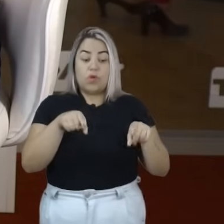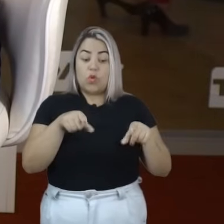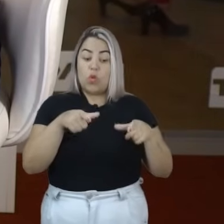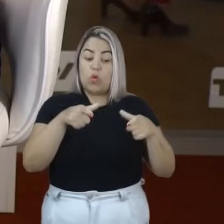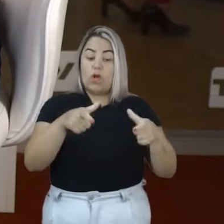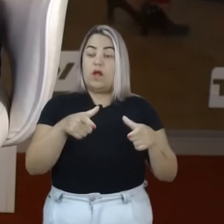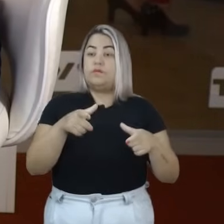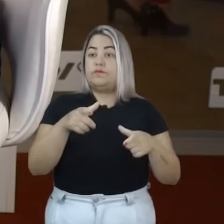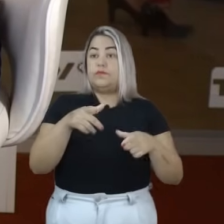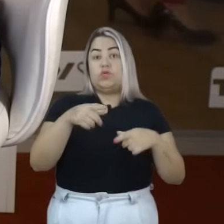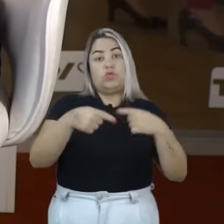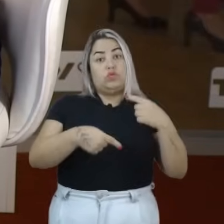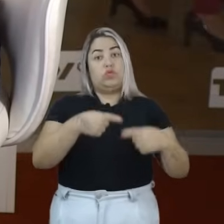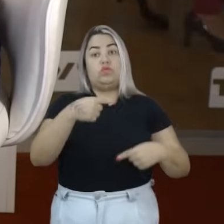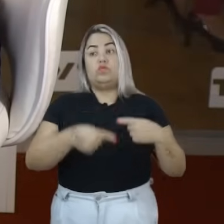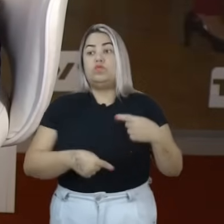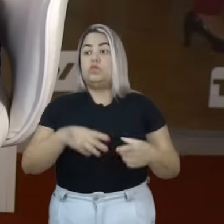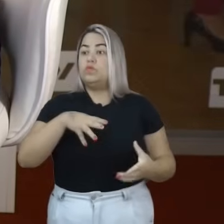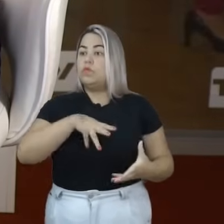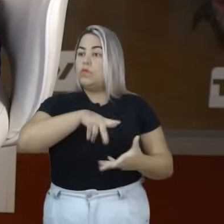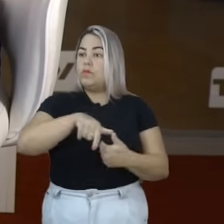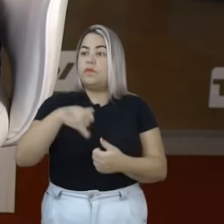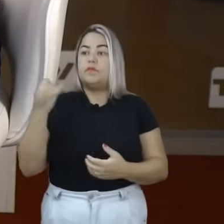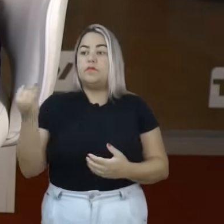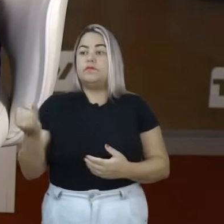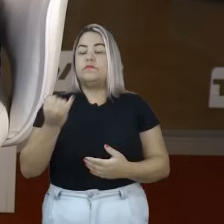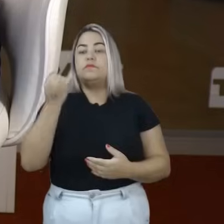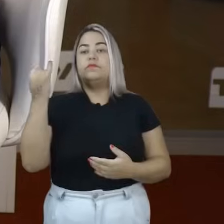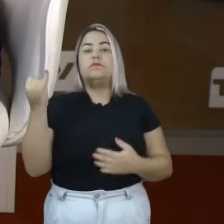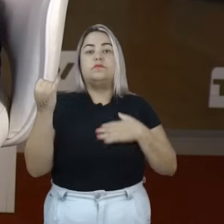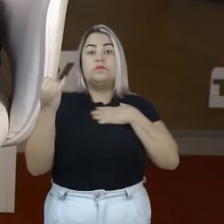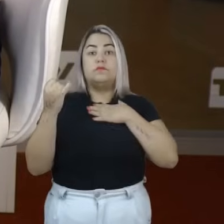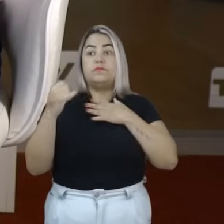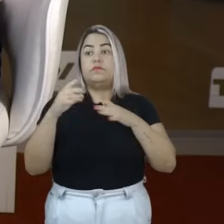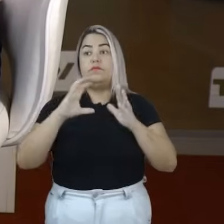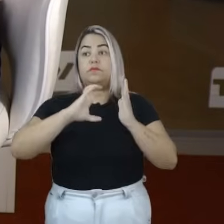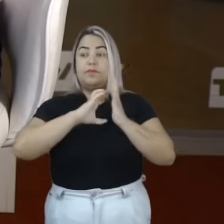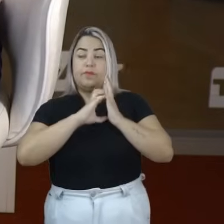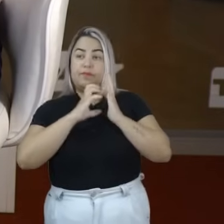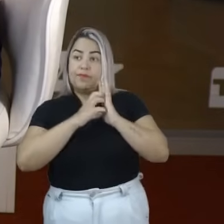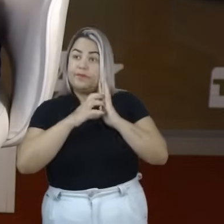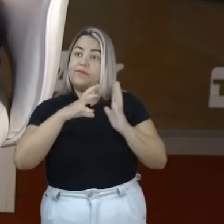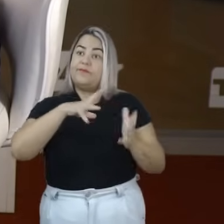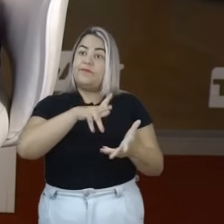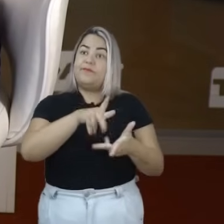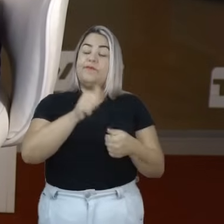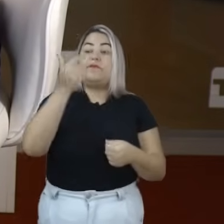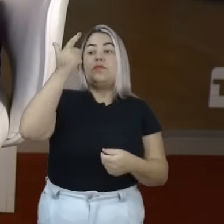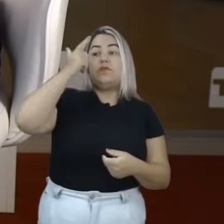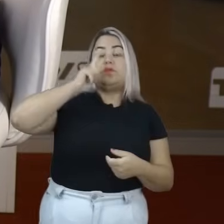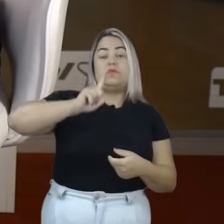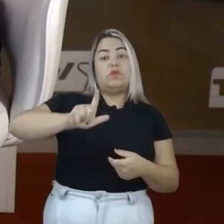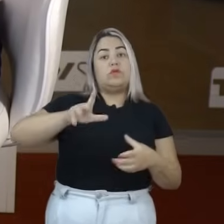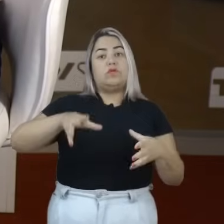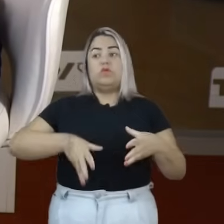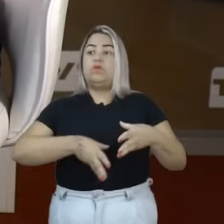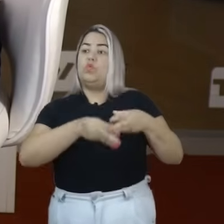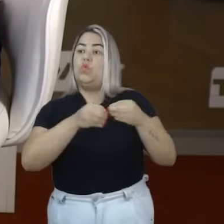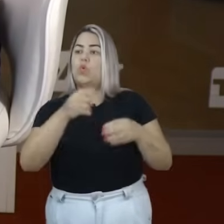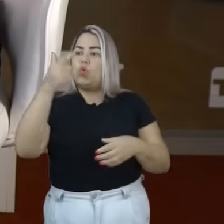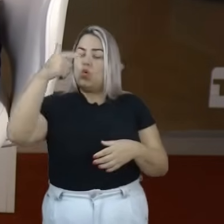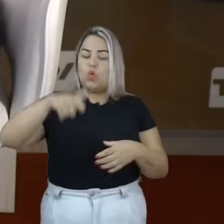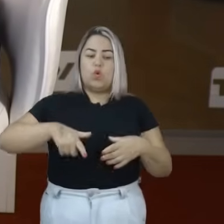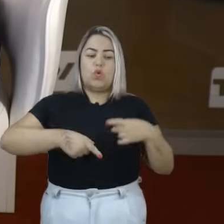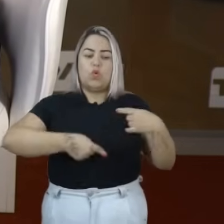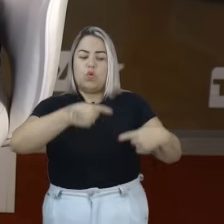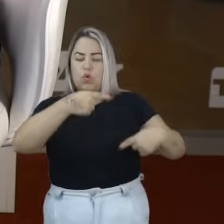do mundo. Ele é hoje um dos mais importantes partidos do mundo, que consegue congregar com outros partidos,